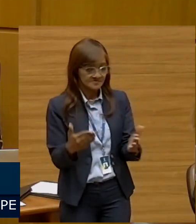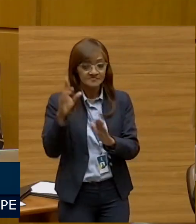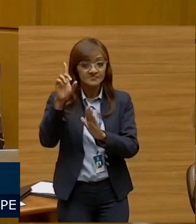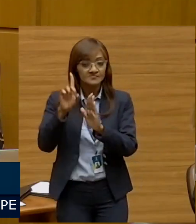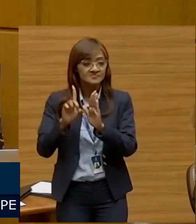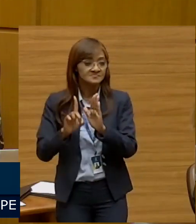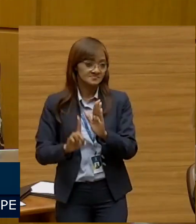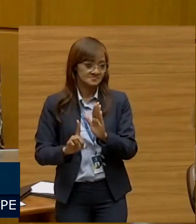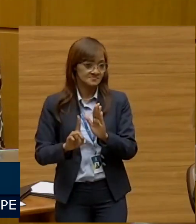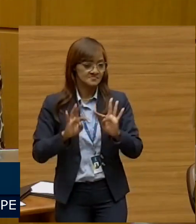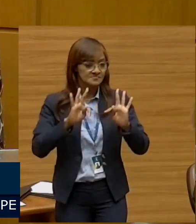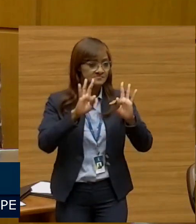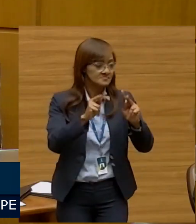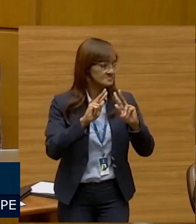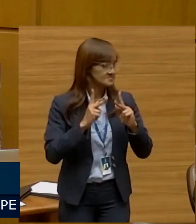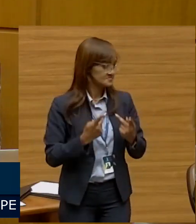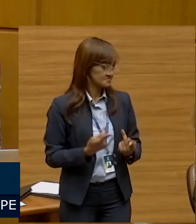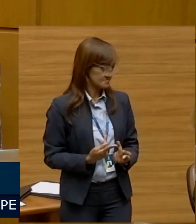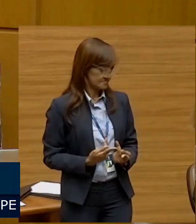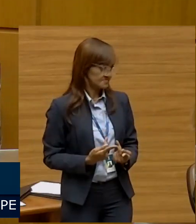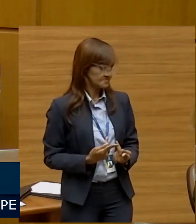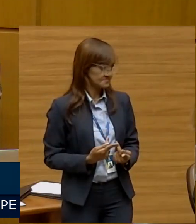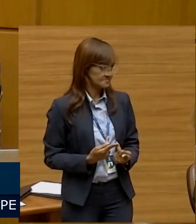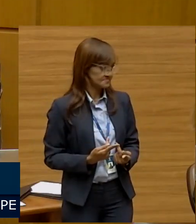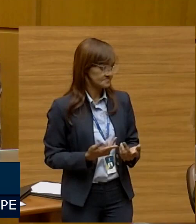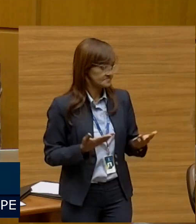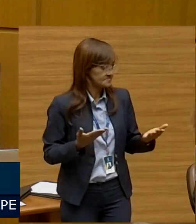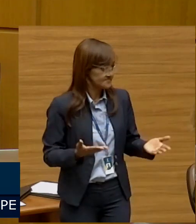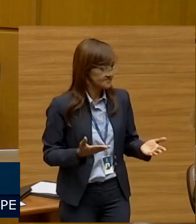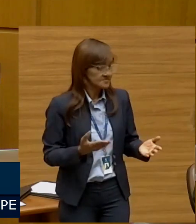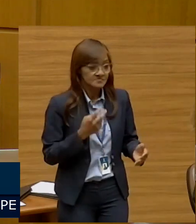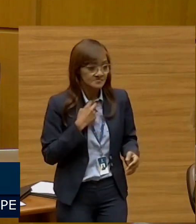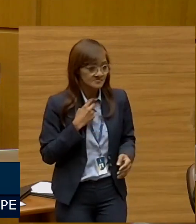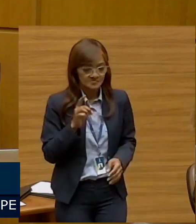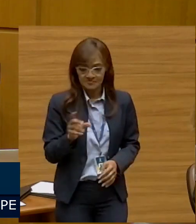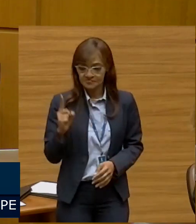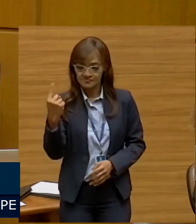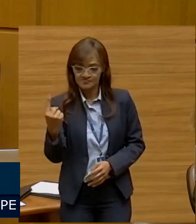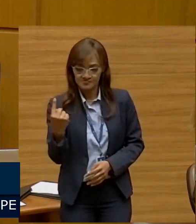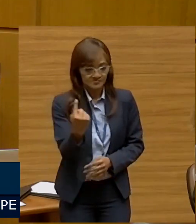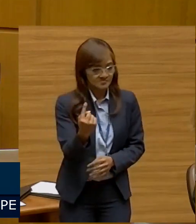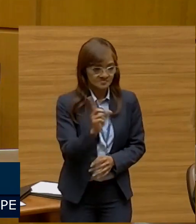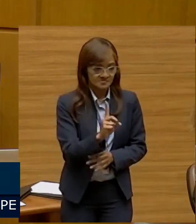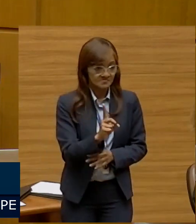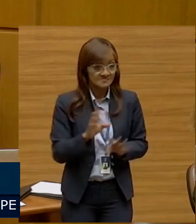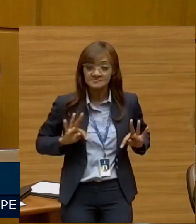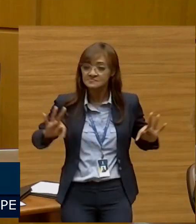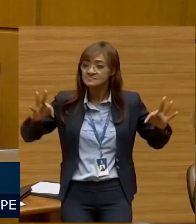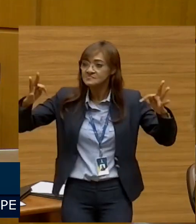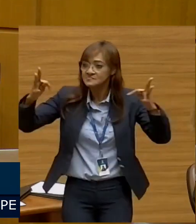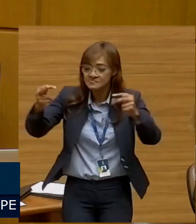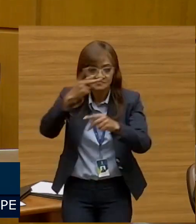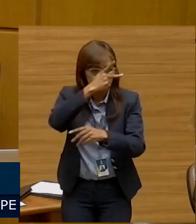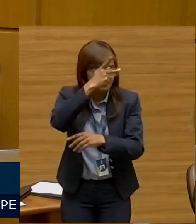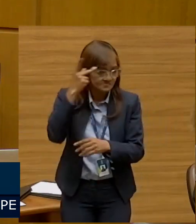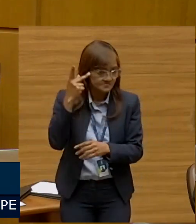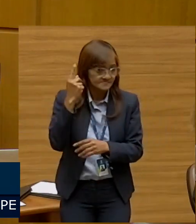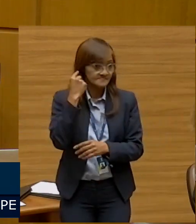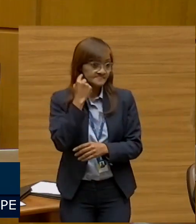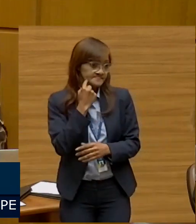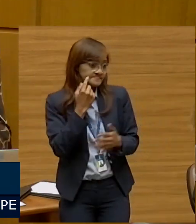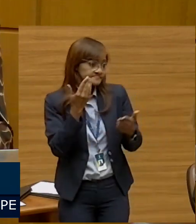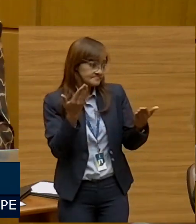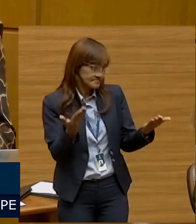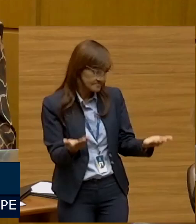humano. Sendo um direito humano, ela é um direito não individual, mas coletivo. Para os surdos, por não compartilharem